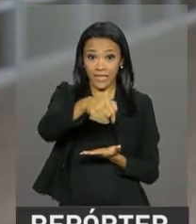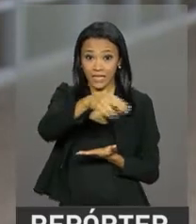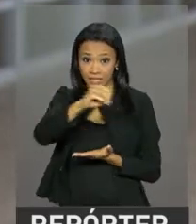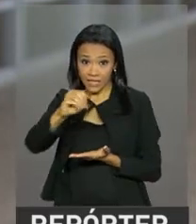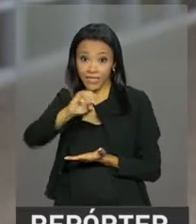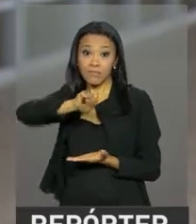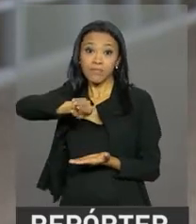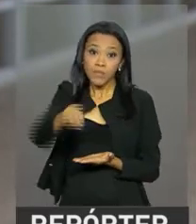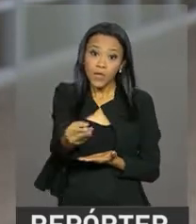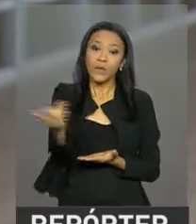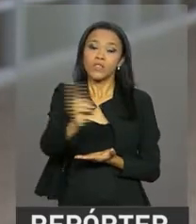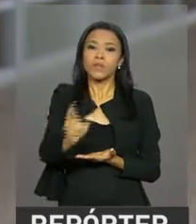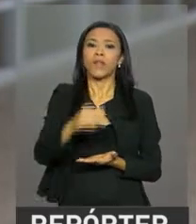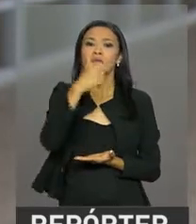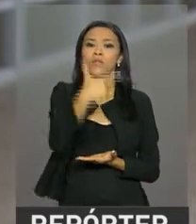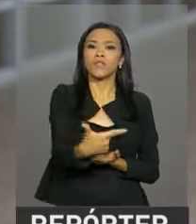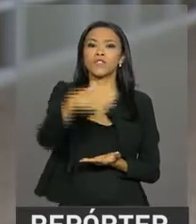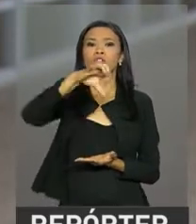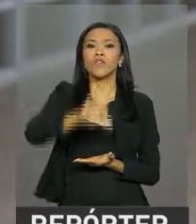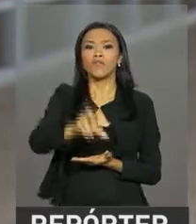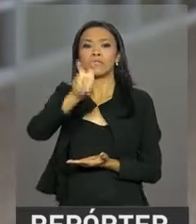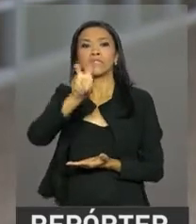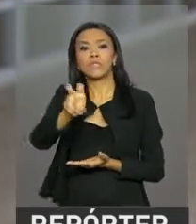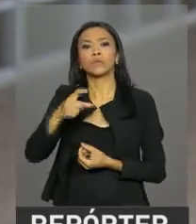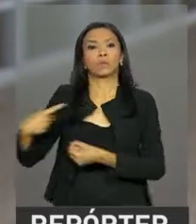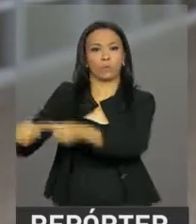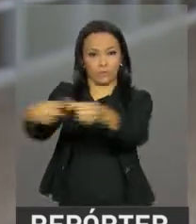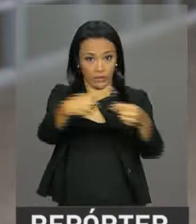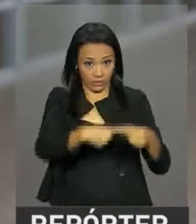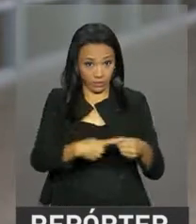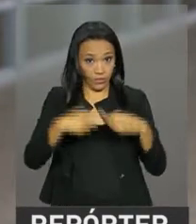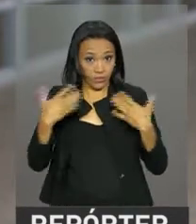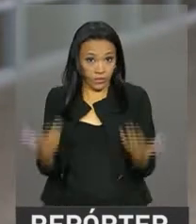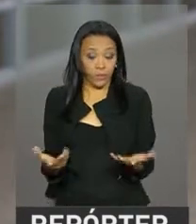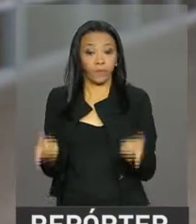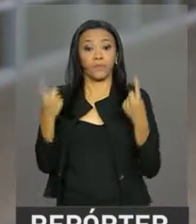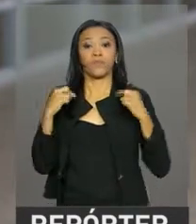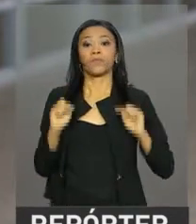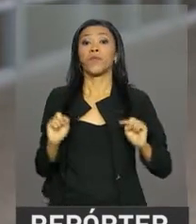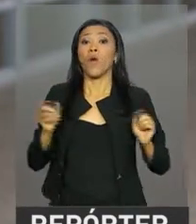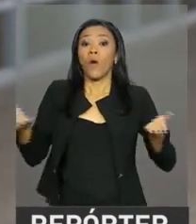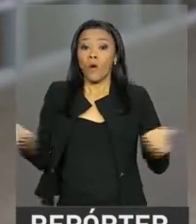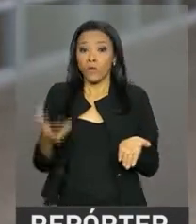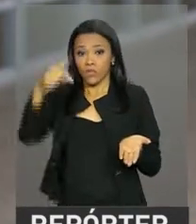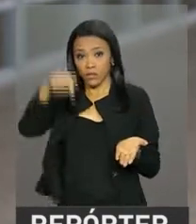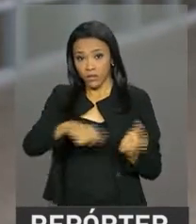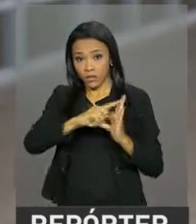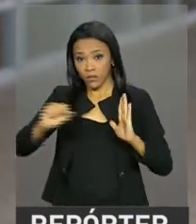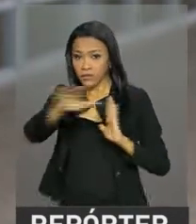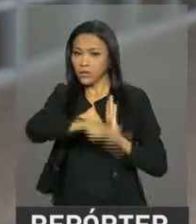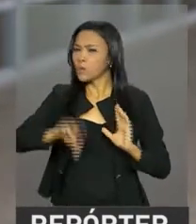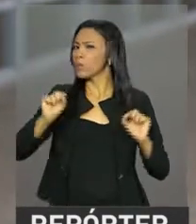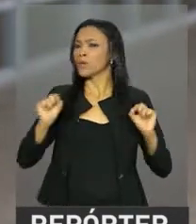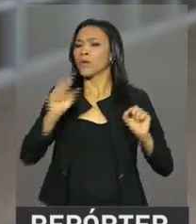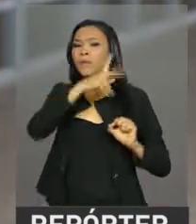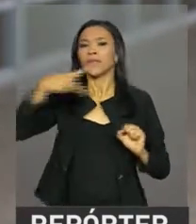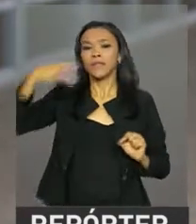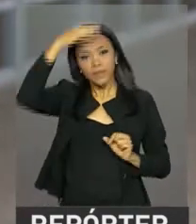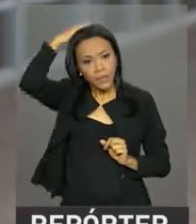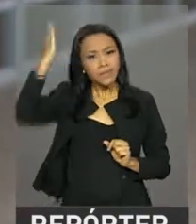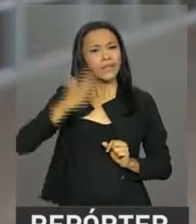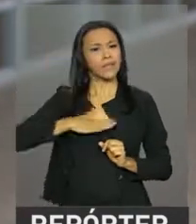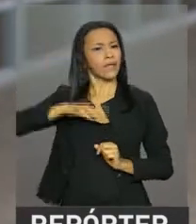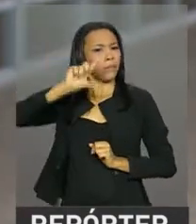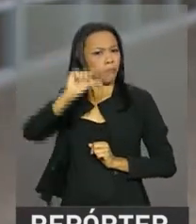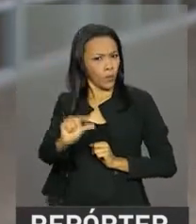295 municípios e hoje aqui no palácio do planalto o presidente michel temer se reúne daqui a